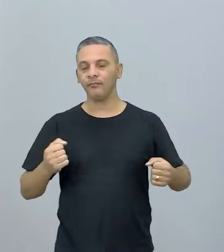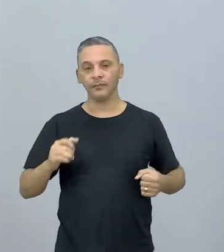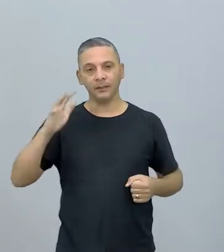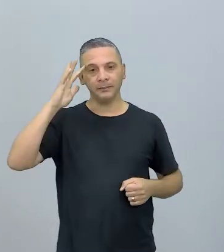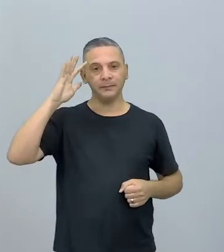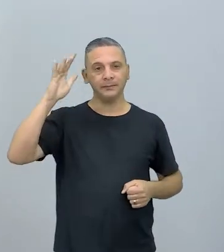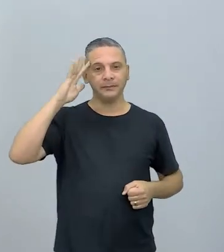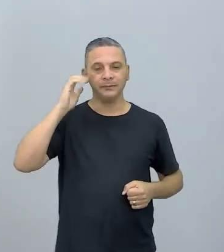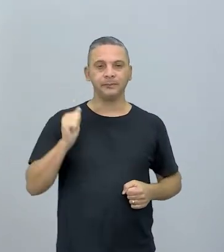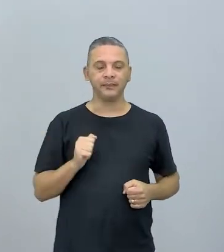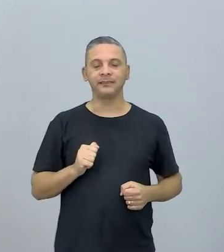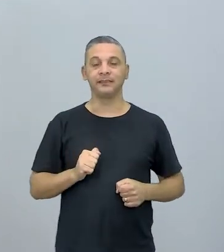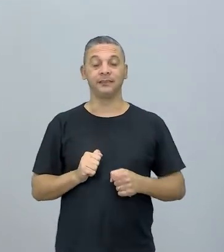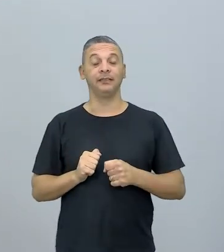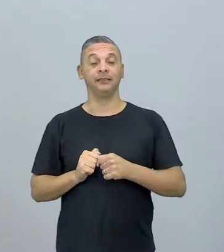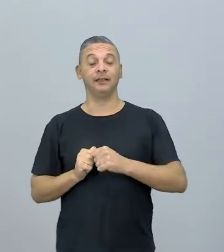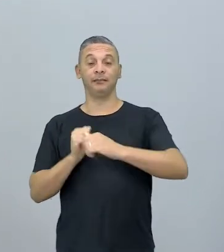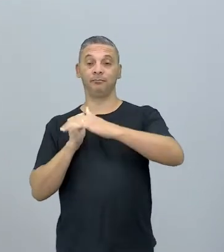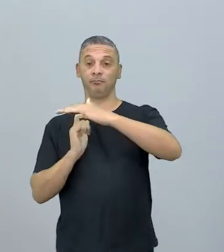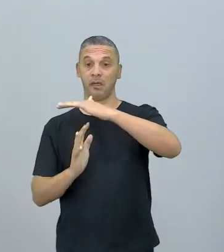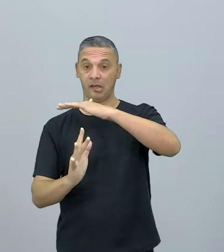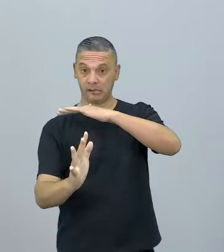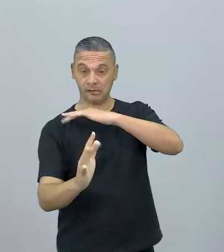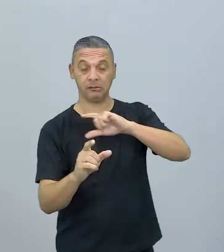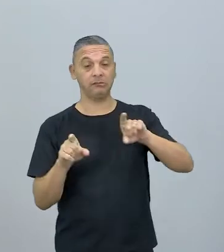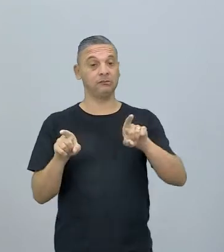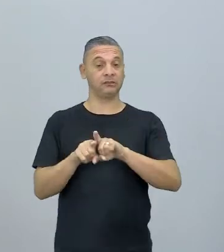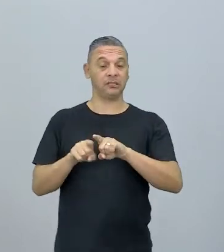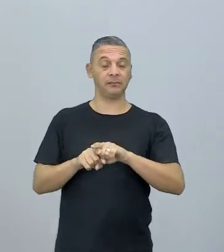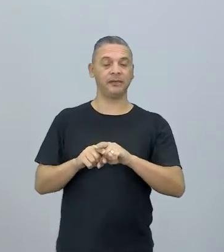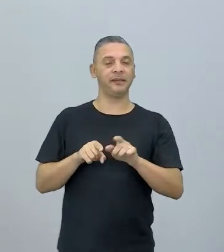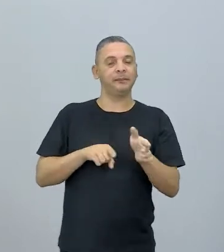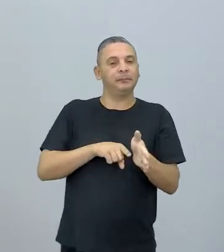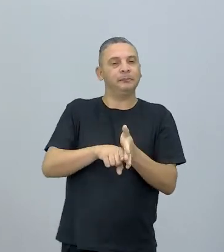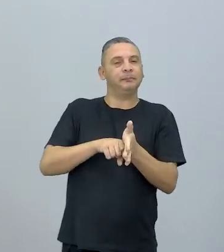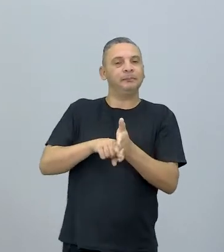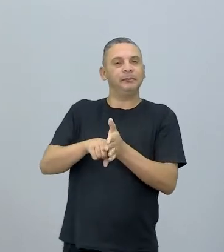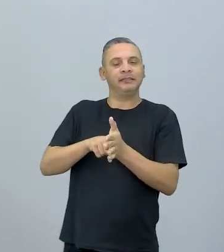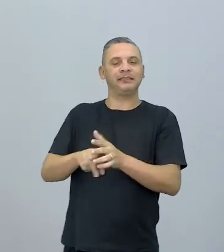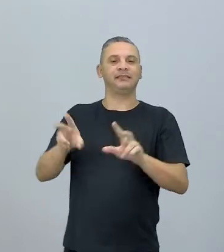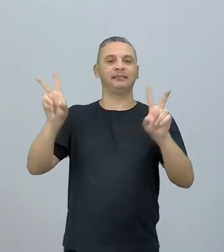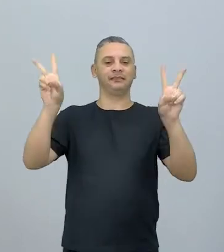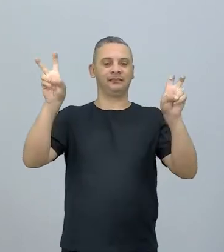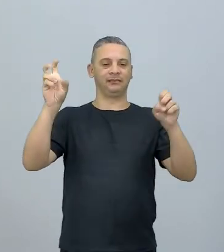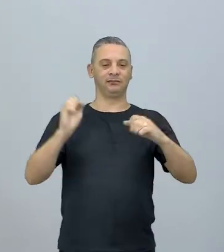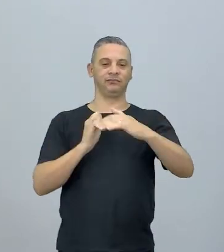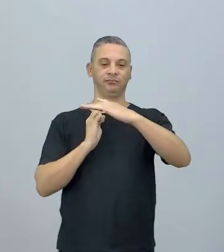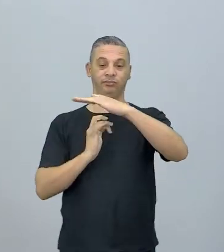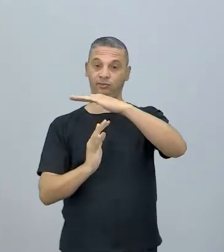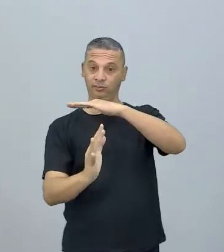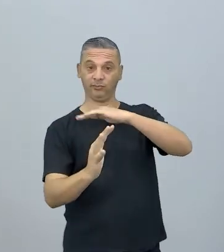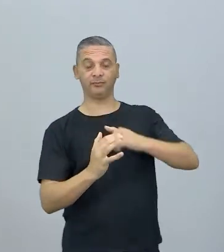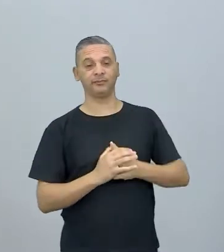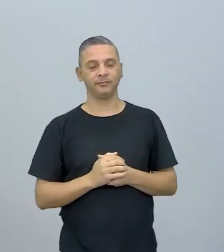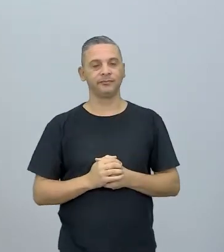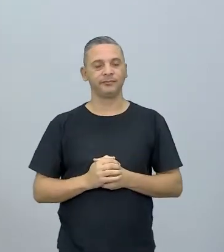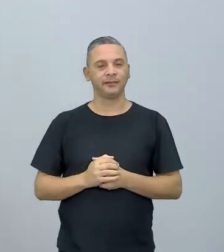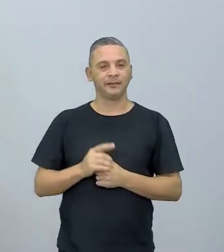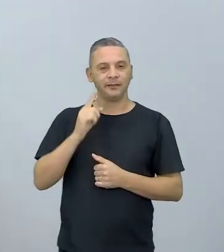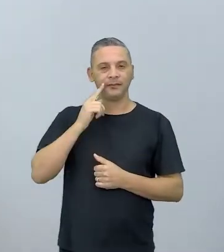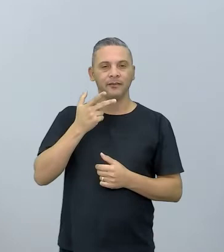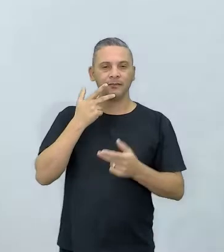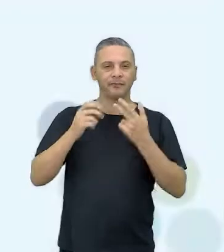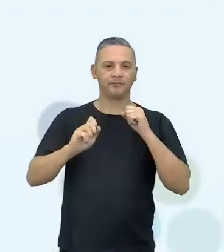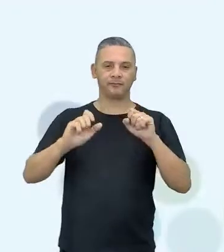pensar a migração e também desenvolver uma pesquisa em relação a esse assunto que é a migração. Então, eu vou passar